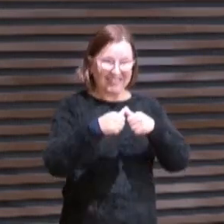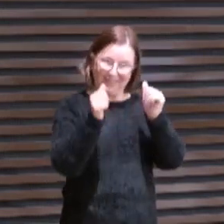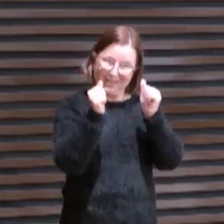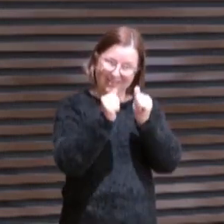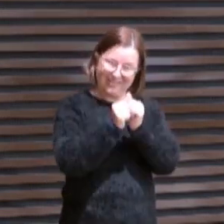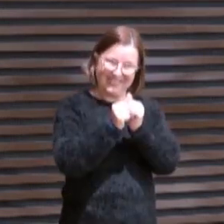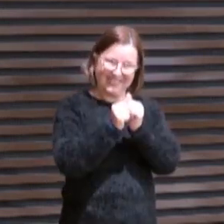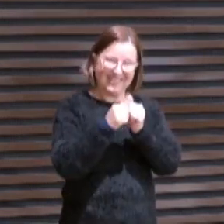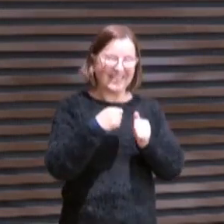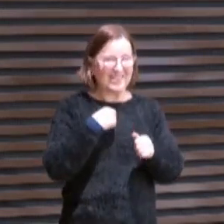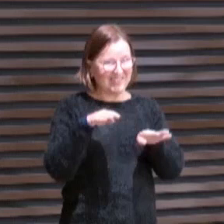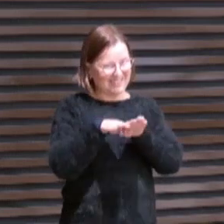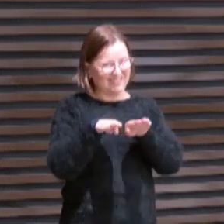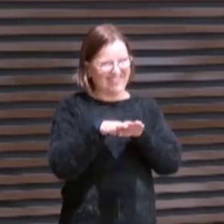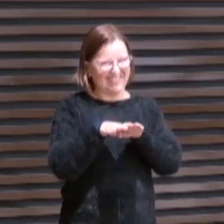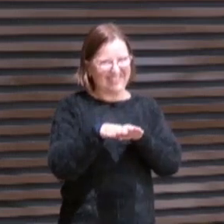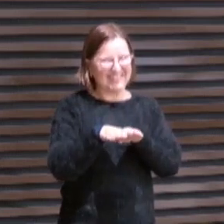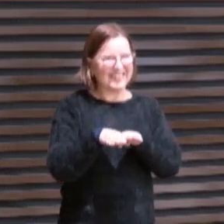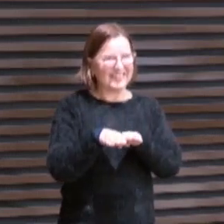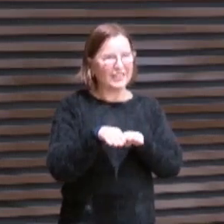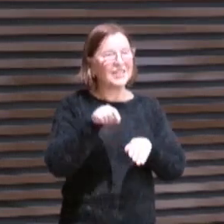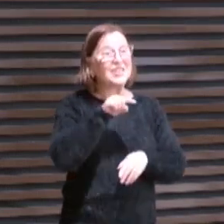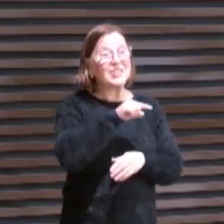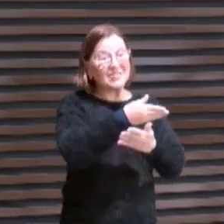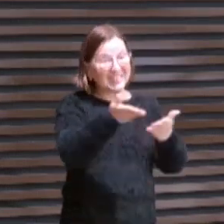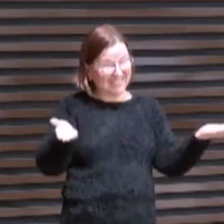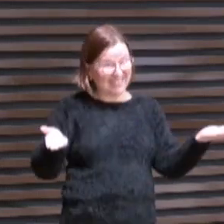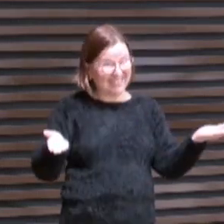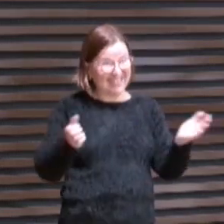Porque eu fui. E você?